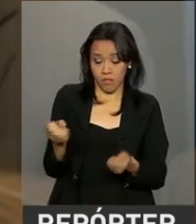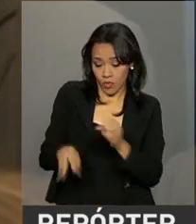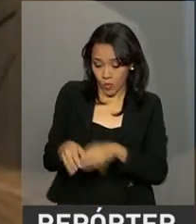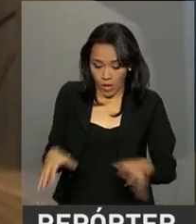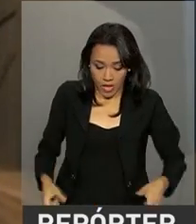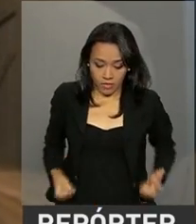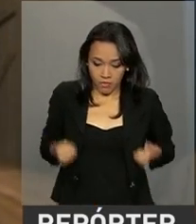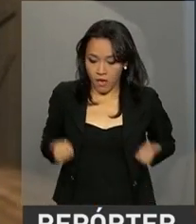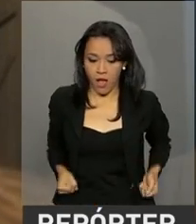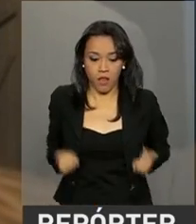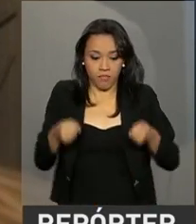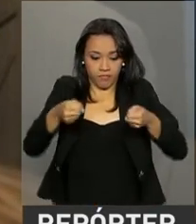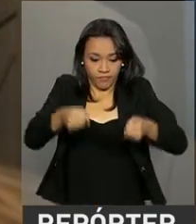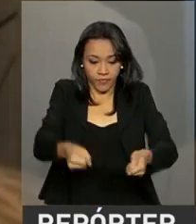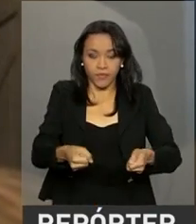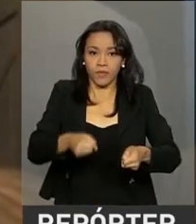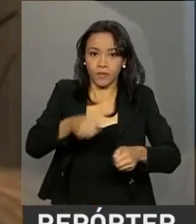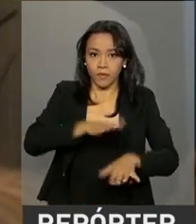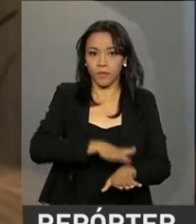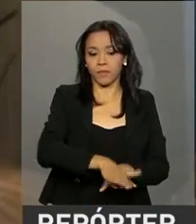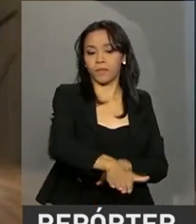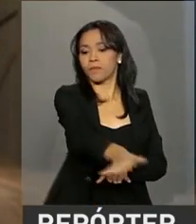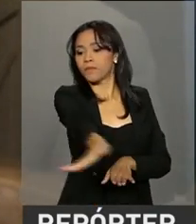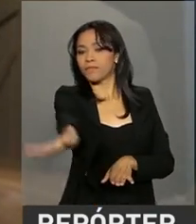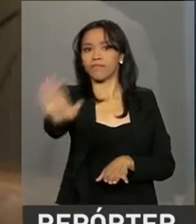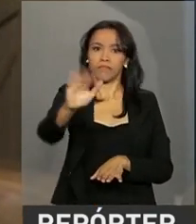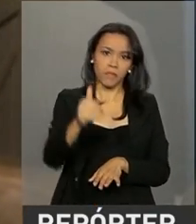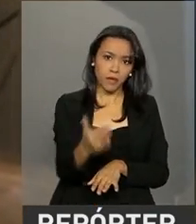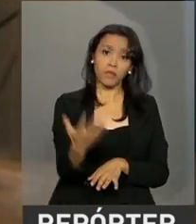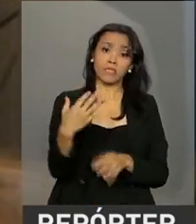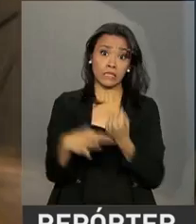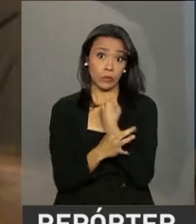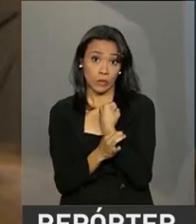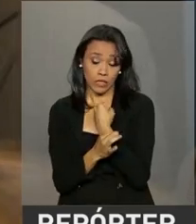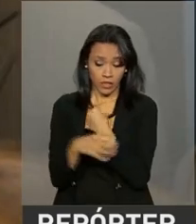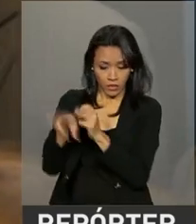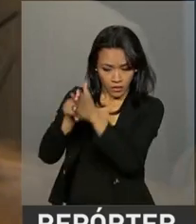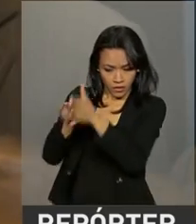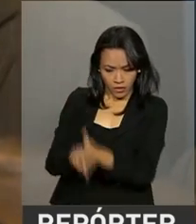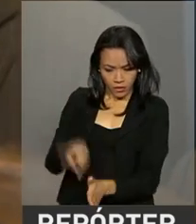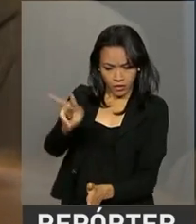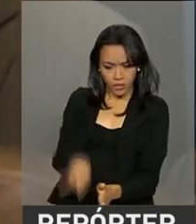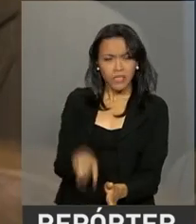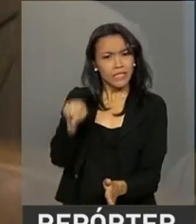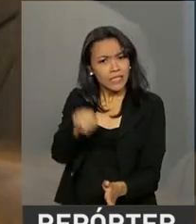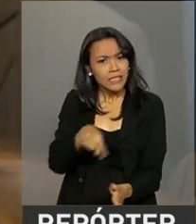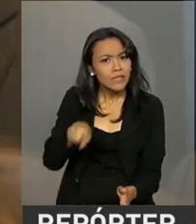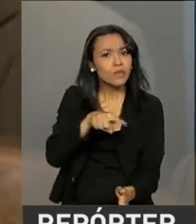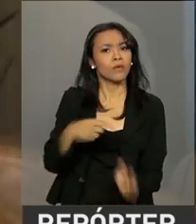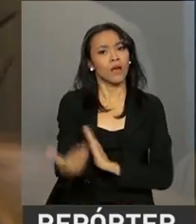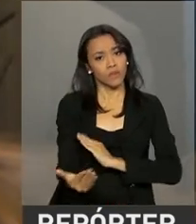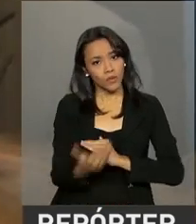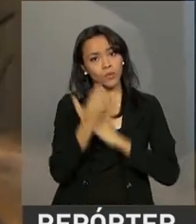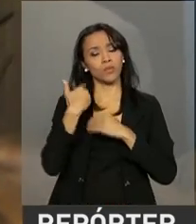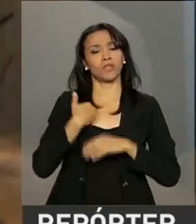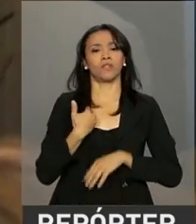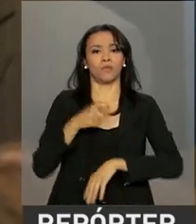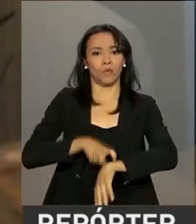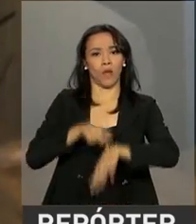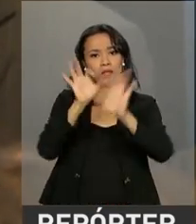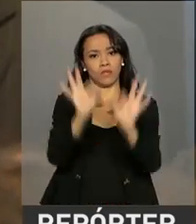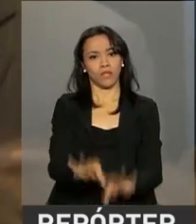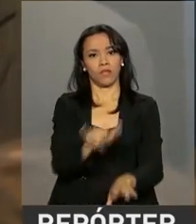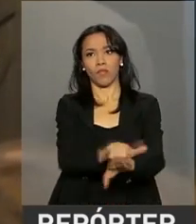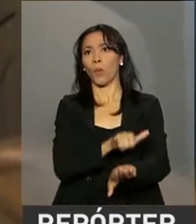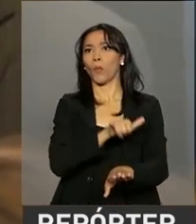a checagem de sua bagagem, passe com segurança. Isso também ajuda na questão da pontualidade nos voos no Brasil, tanto no